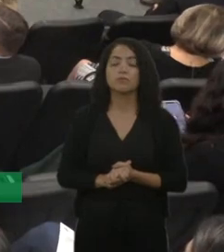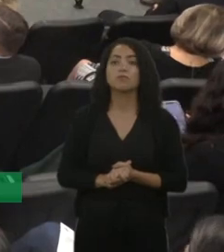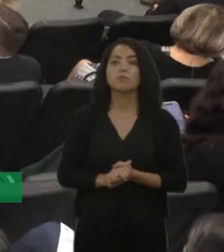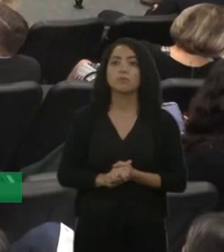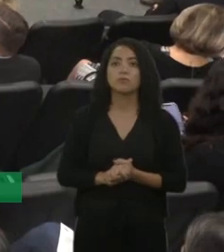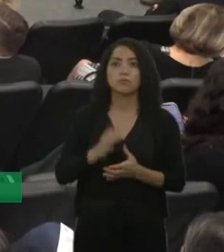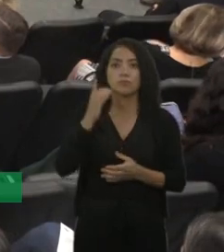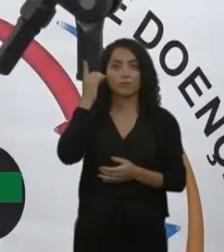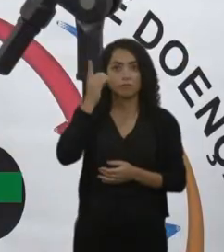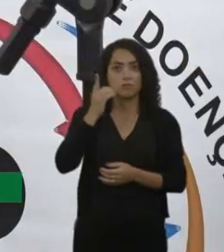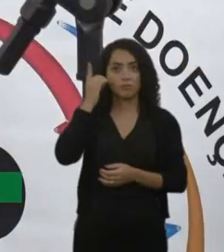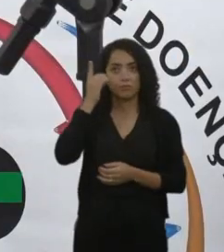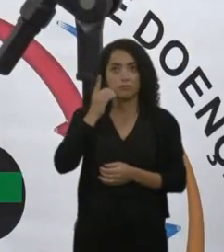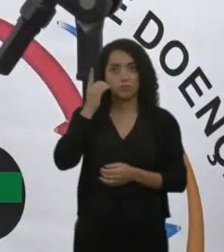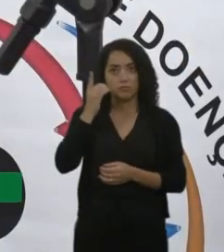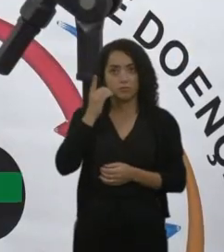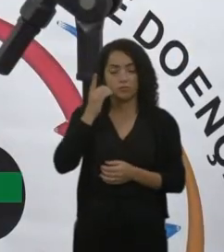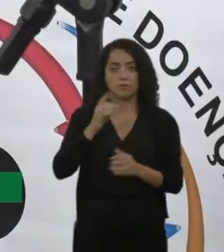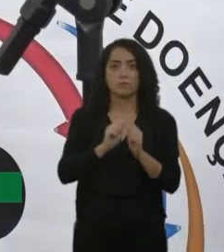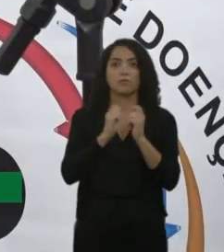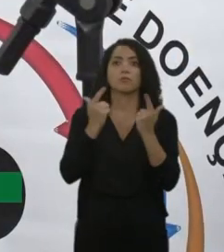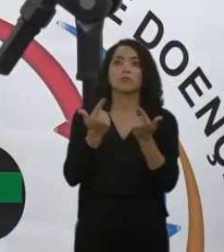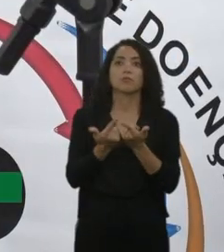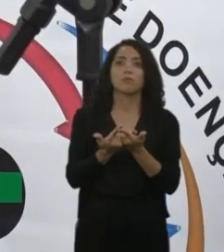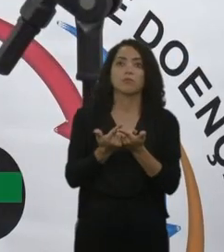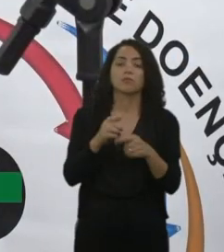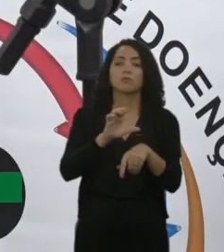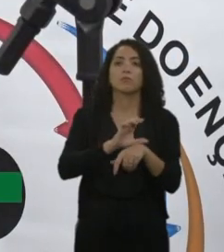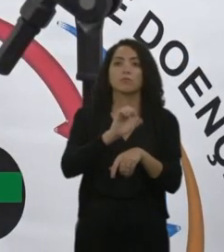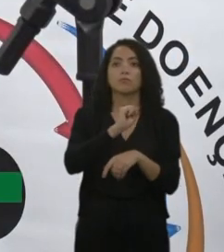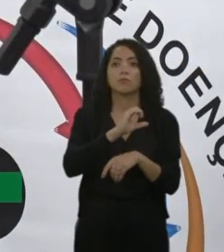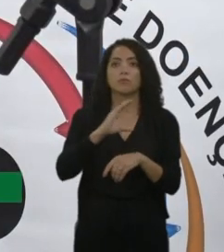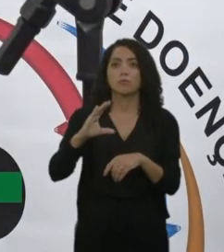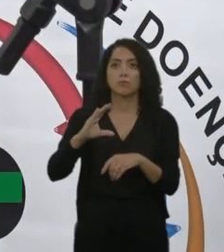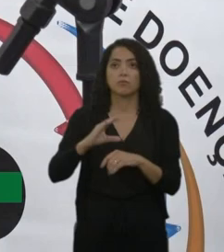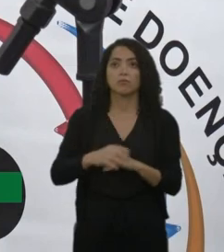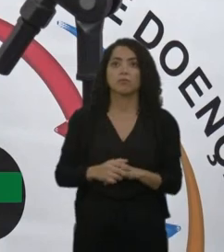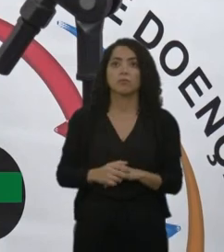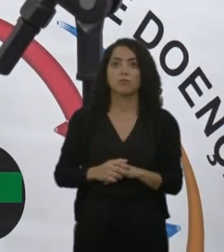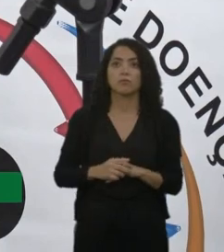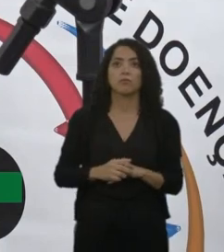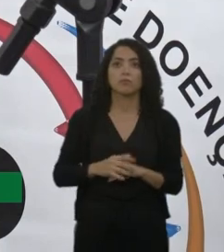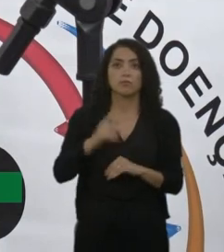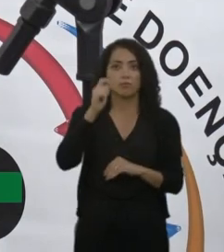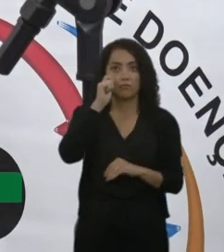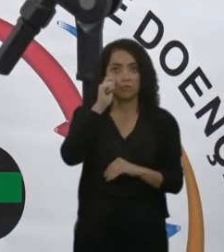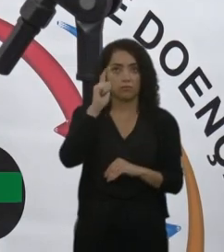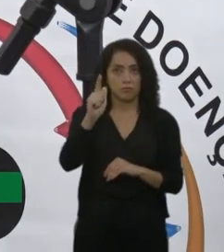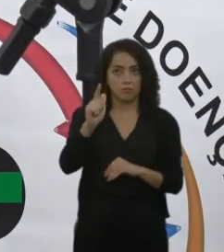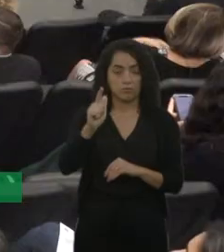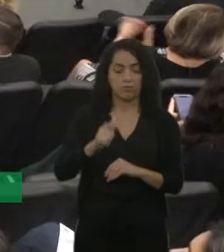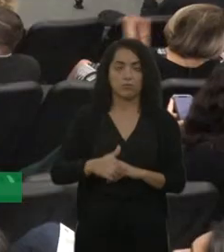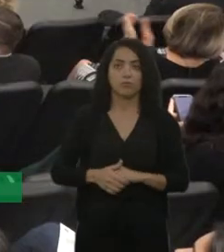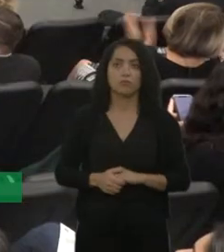Excelentíssimo senhor deputado estadual da Assembleia Legislativa do Estado de Santa Catarina, Antídio Lunelli.